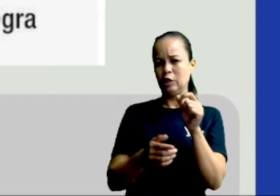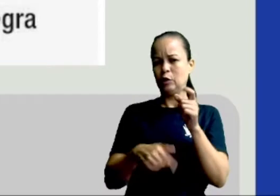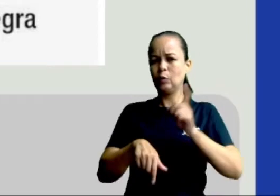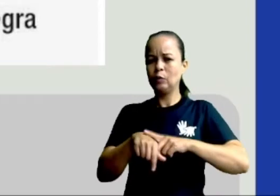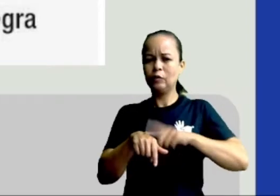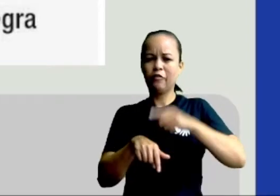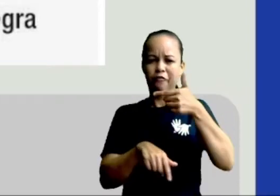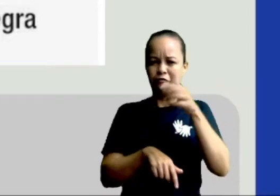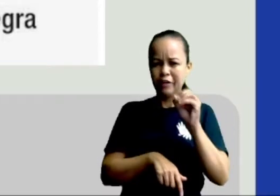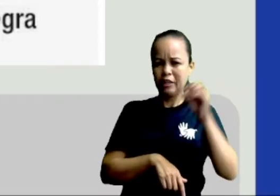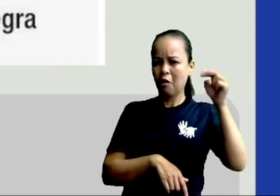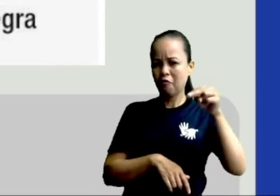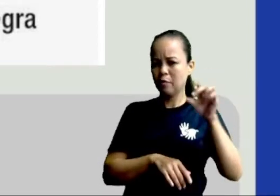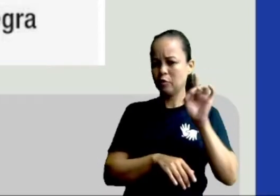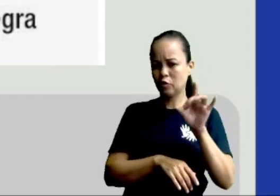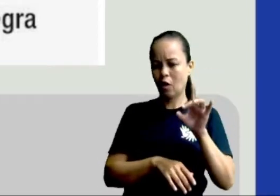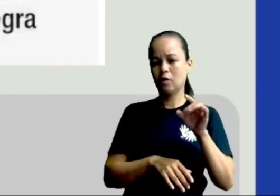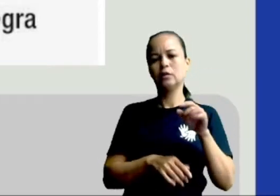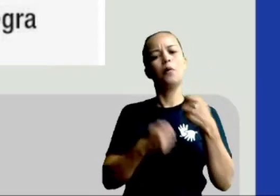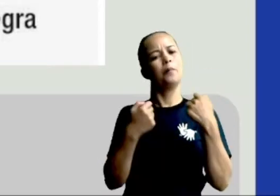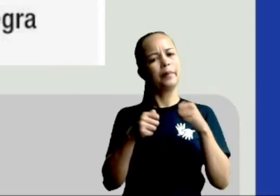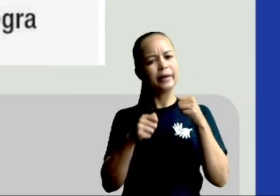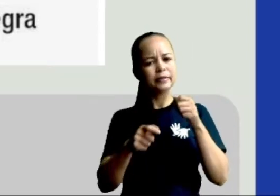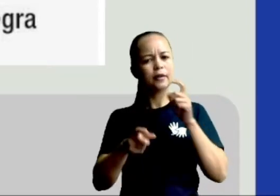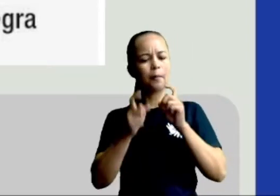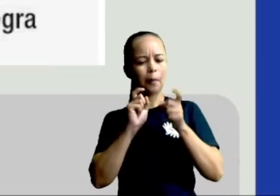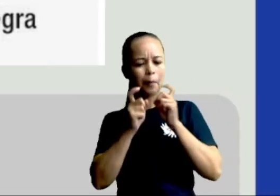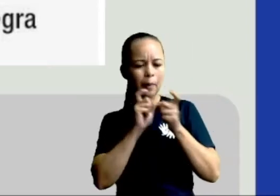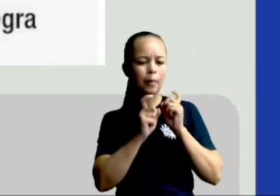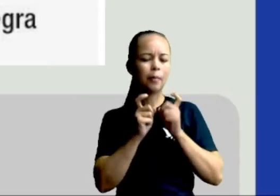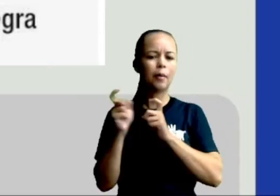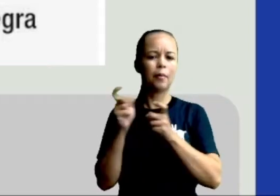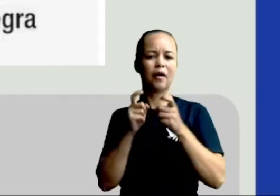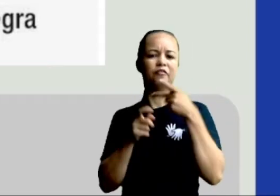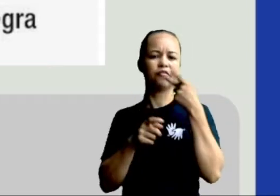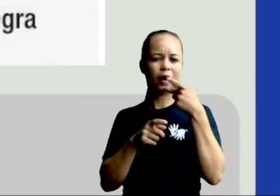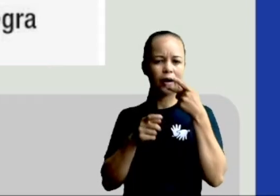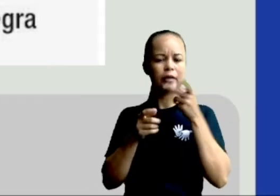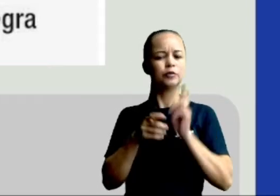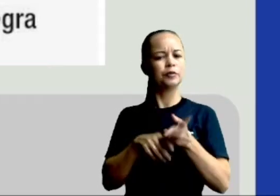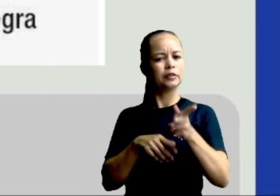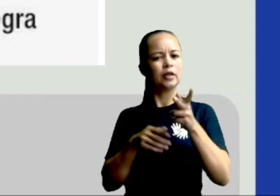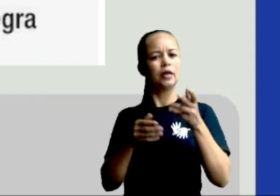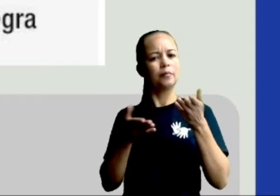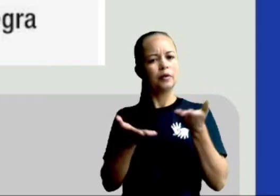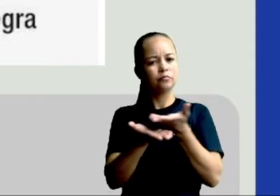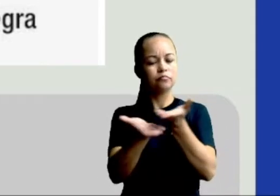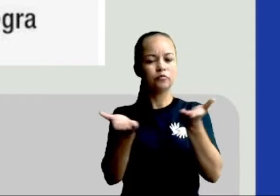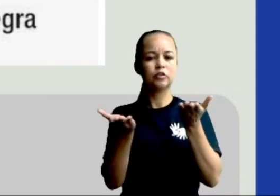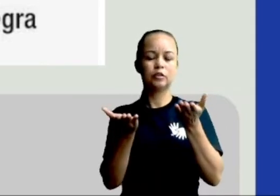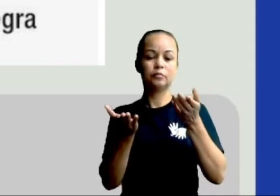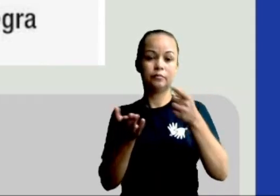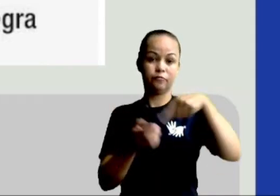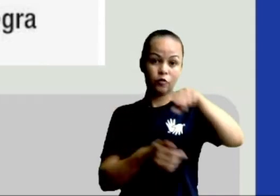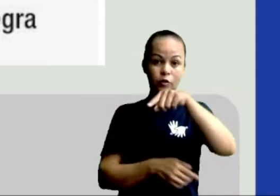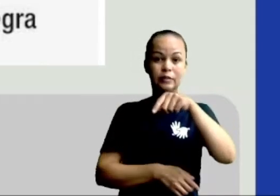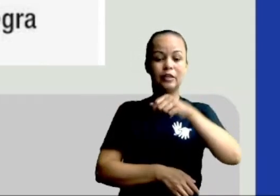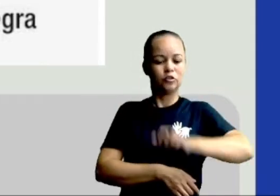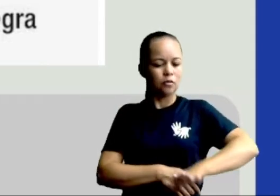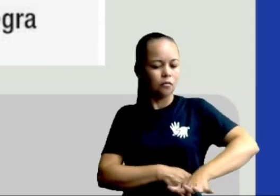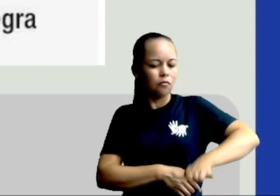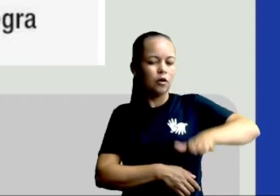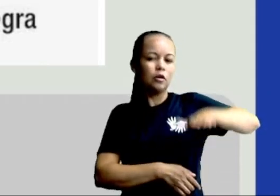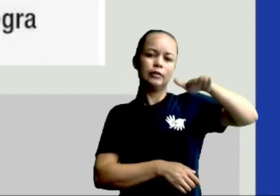não. A gente tem que estar sempre com essa discussão em pauta, sempre falando sobre isso com vocês, para que vocês cresçam sabendo o que